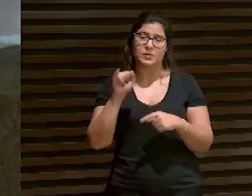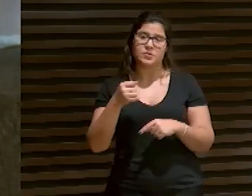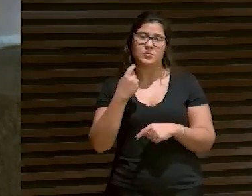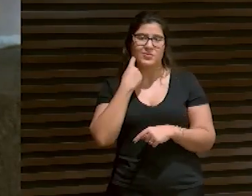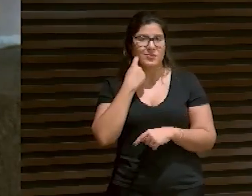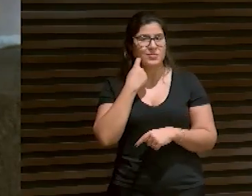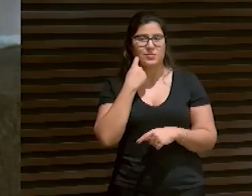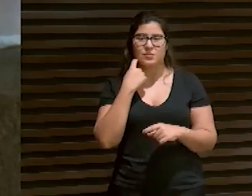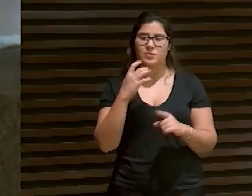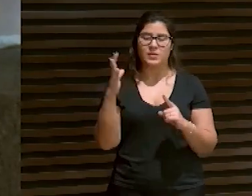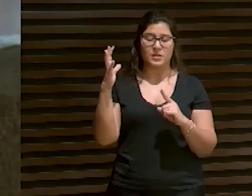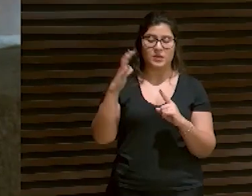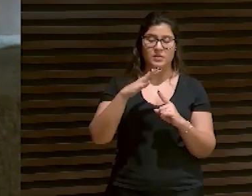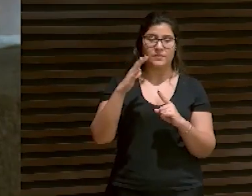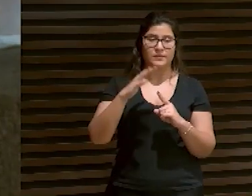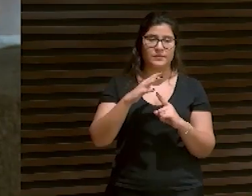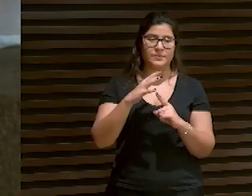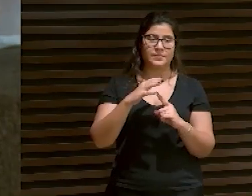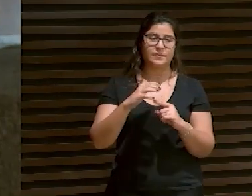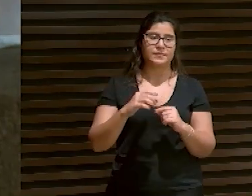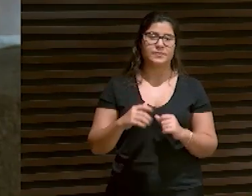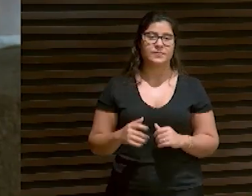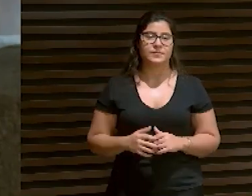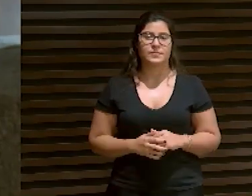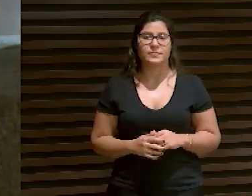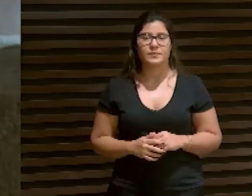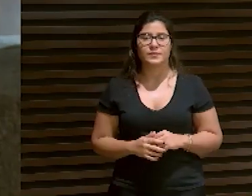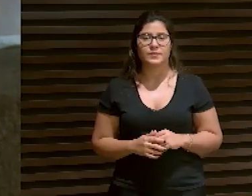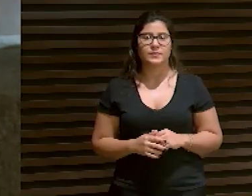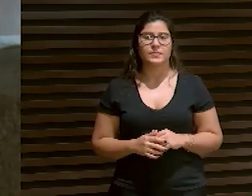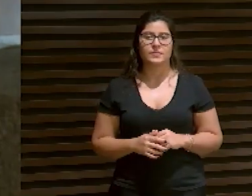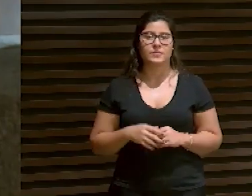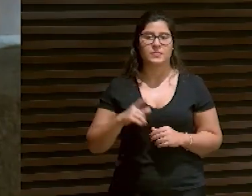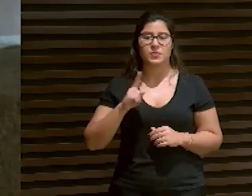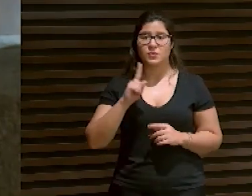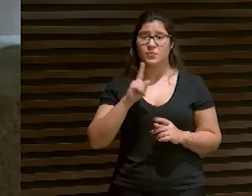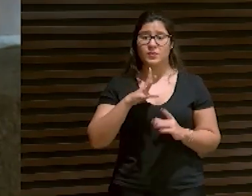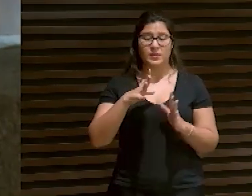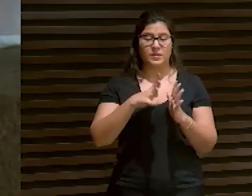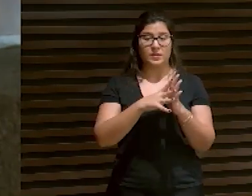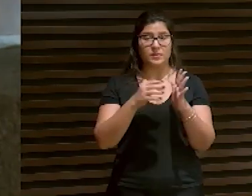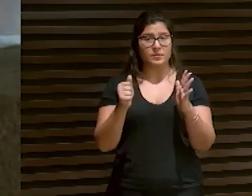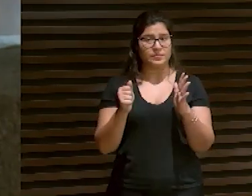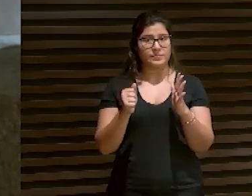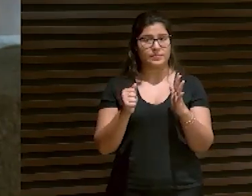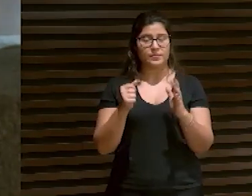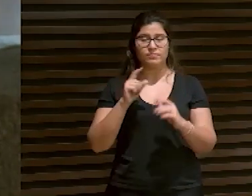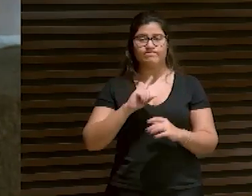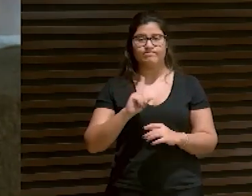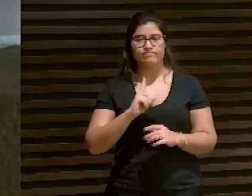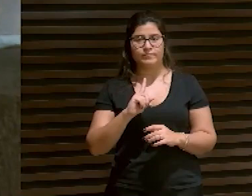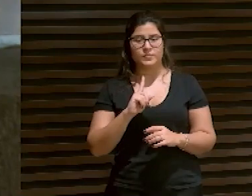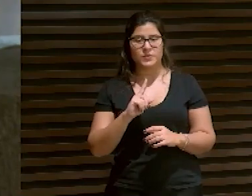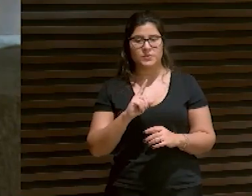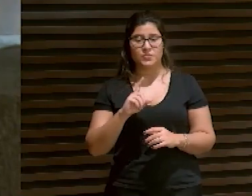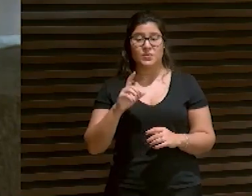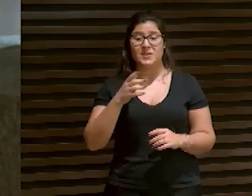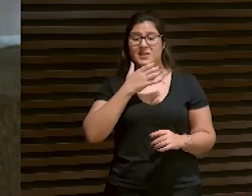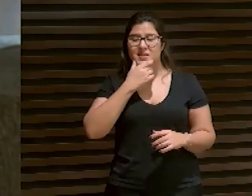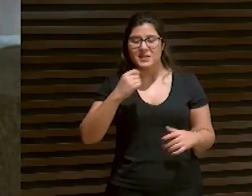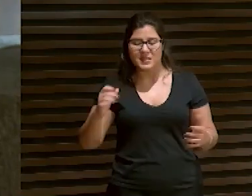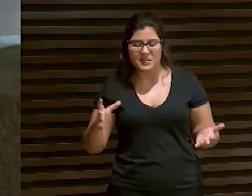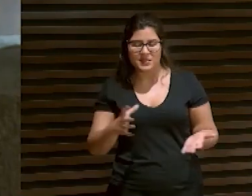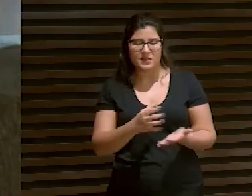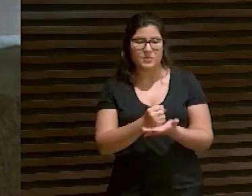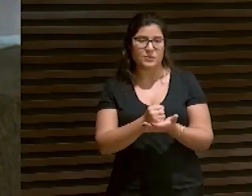referência. Jonas não é aquele em quem nós temos que nos espelhar. Jonas não é o nosso Redentor.